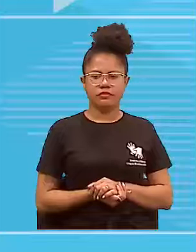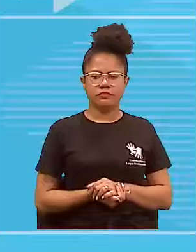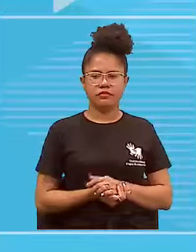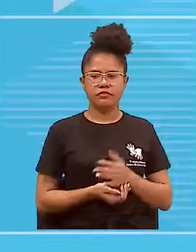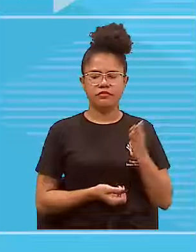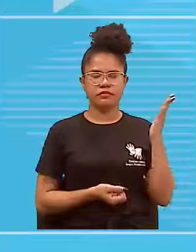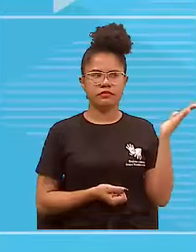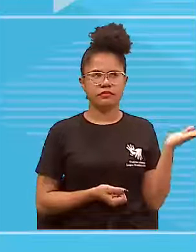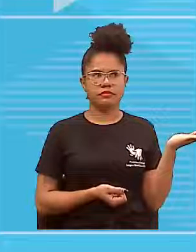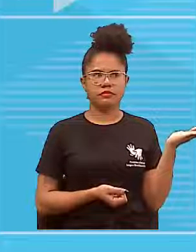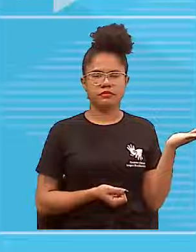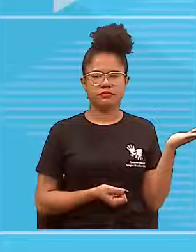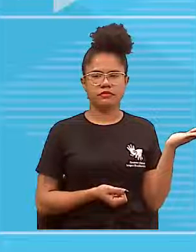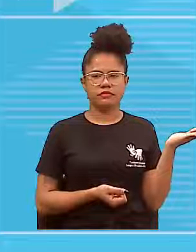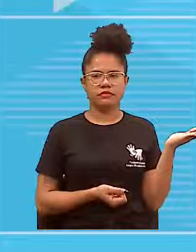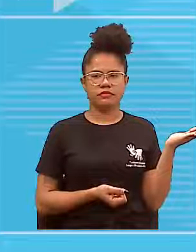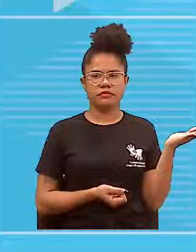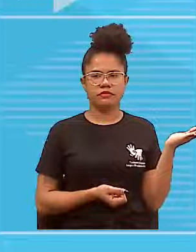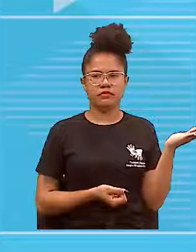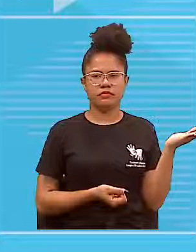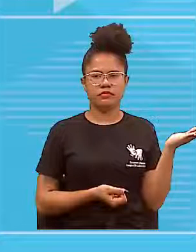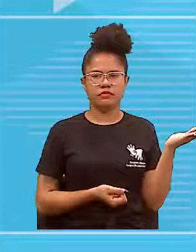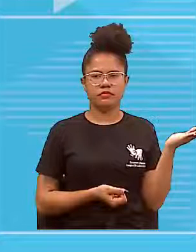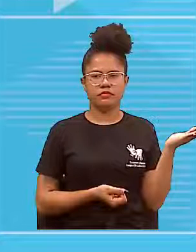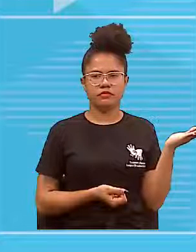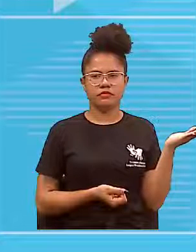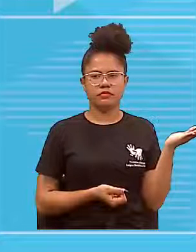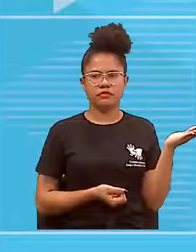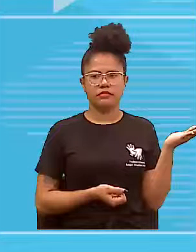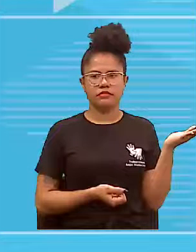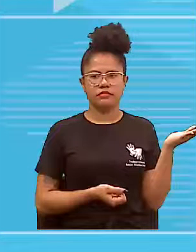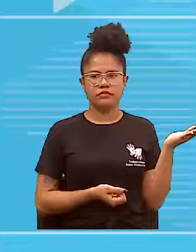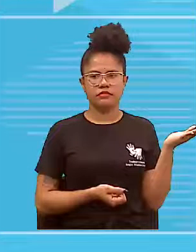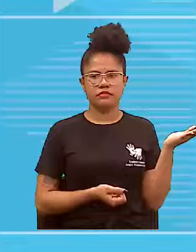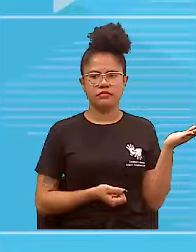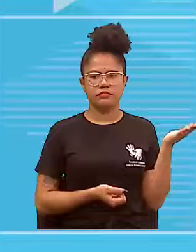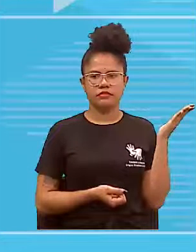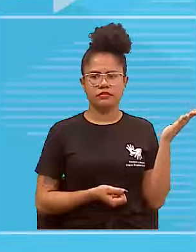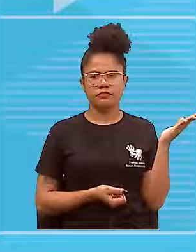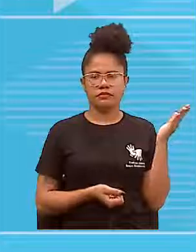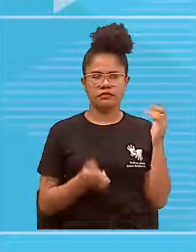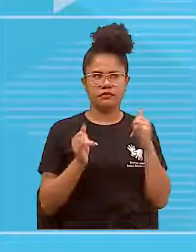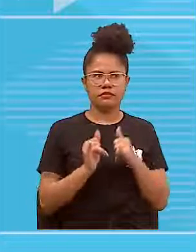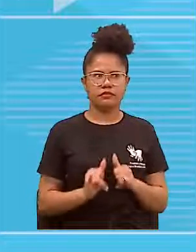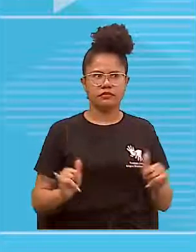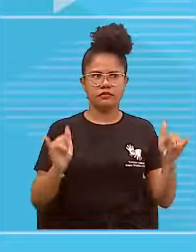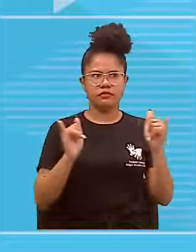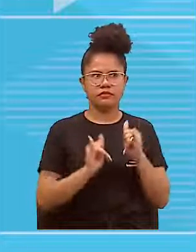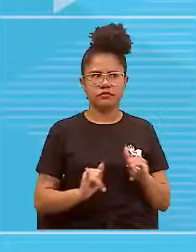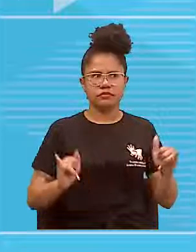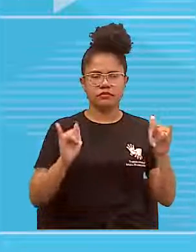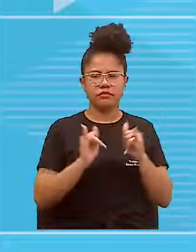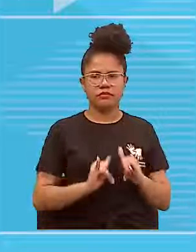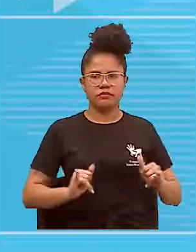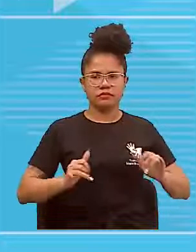Esses dados, eu vou transformar ele em informação. Essa informação, eu vou transformar